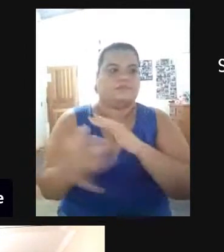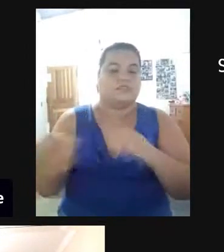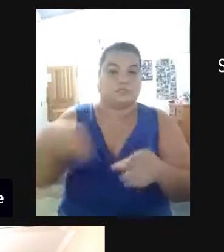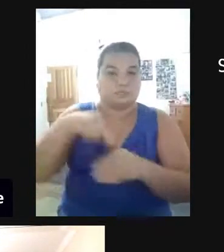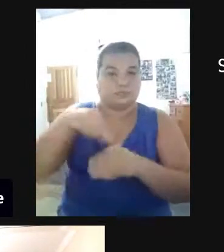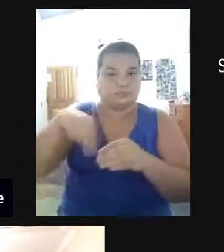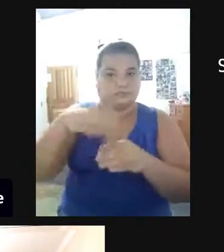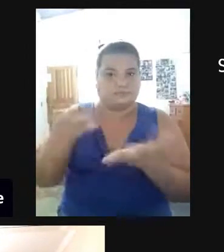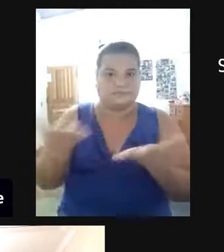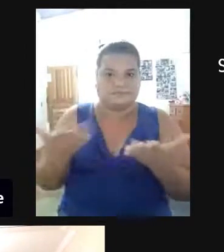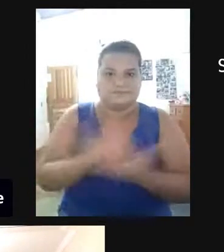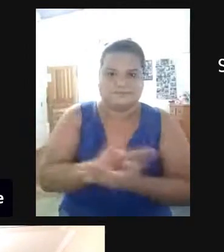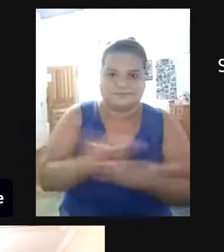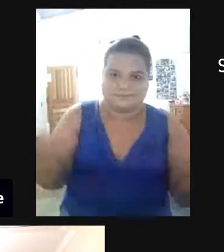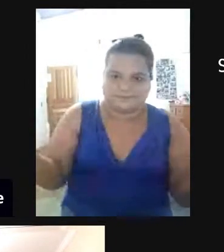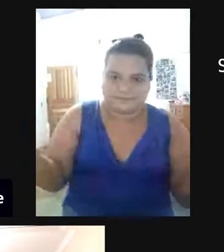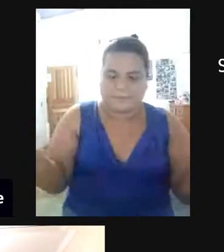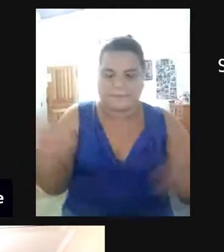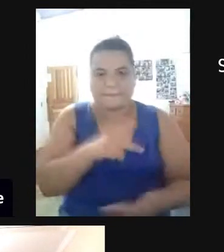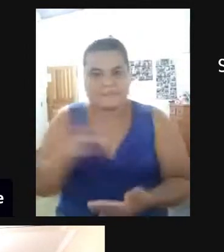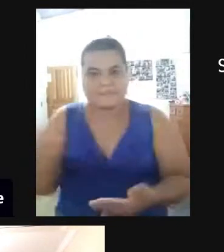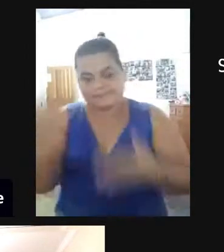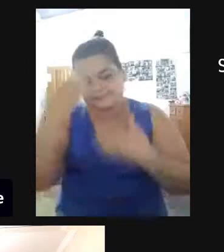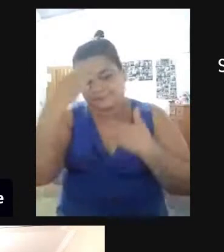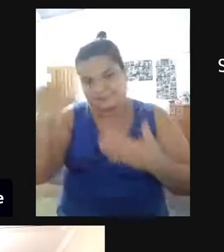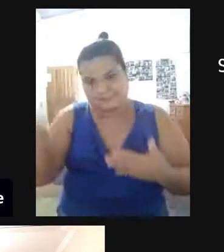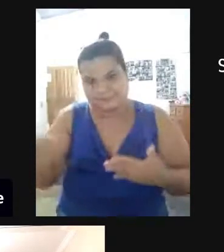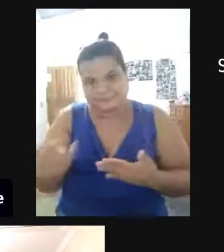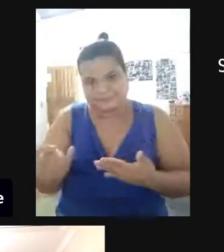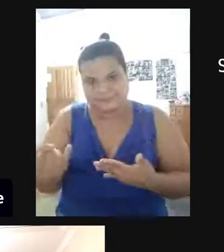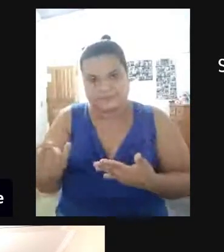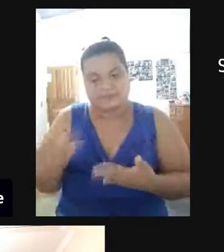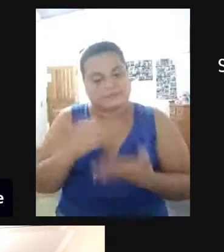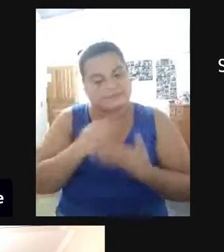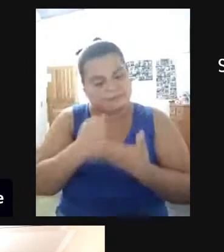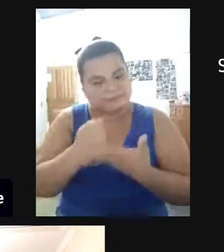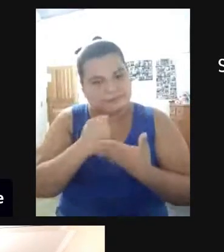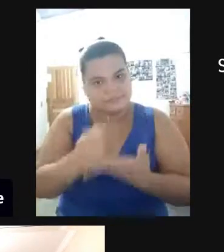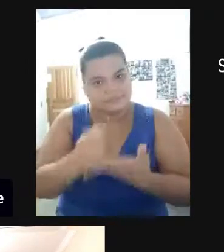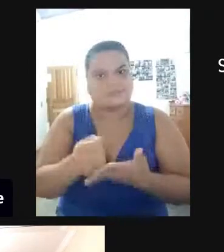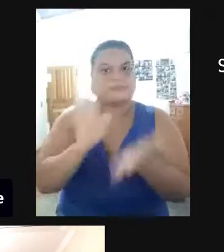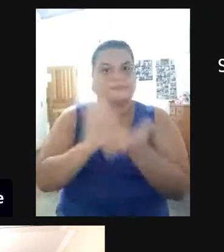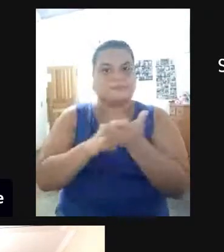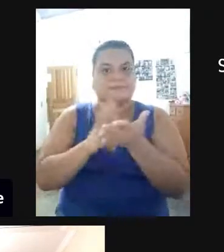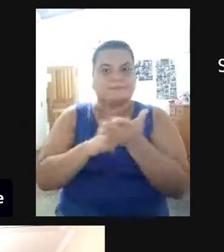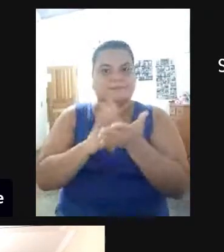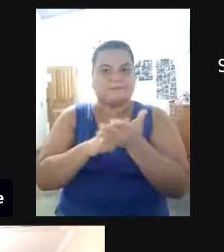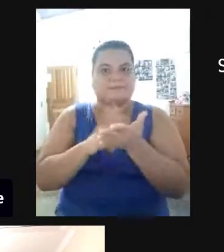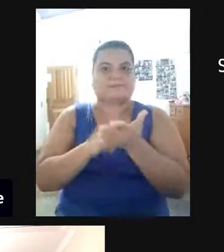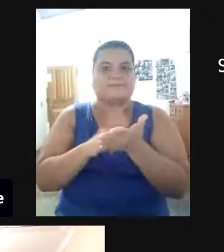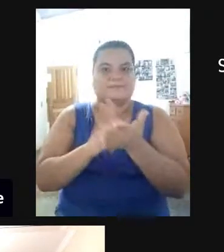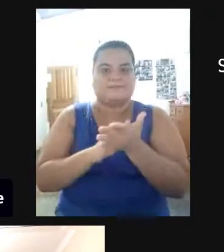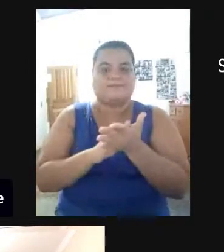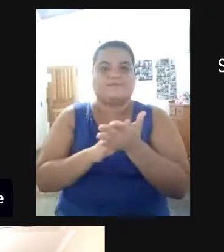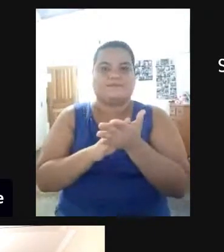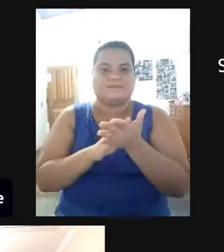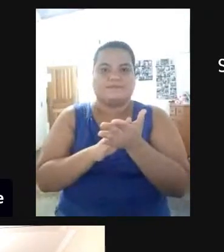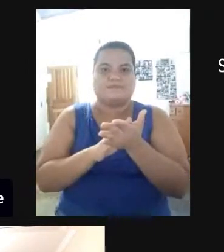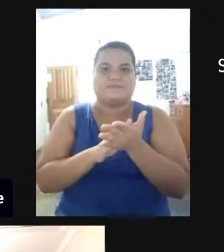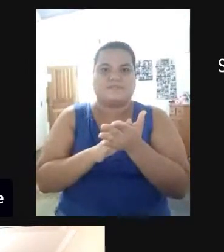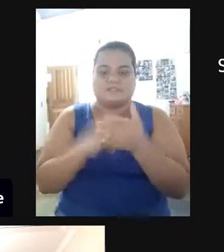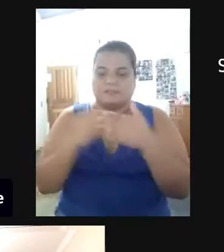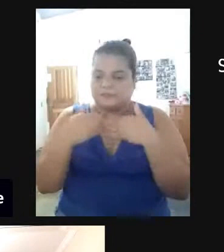Professora Suelen, muito obrigada por esta oportunidade, espero ter contribuído. Parabéns por essa grande